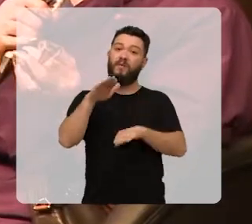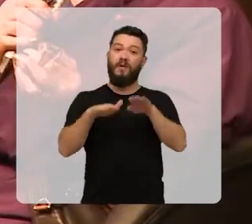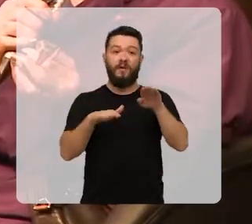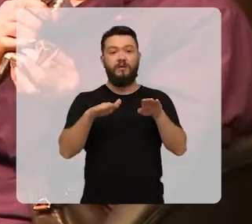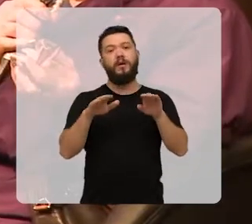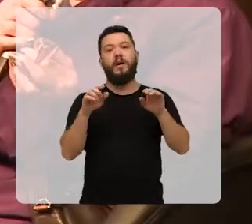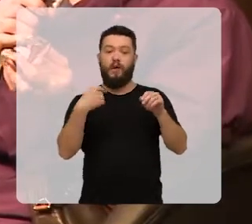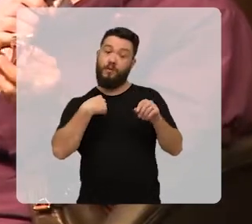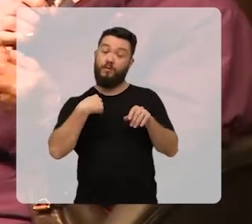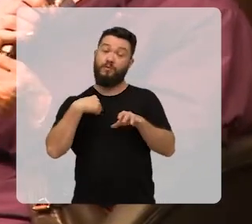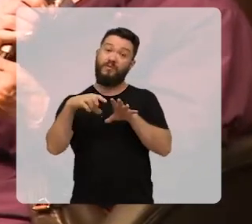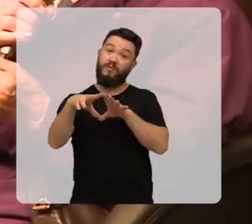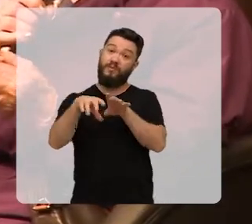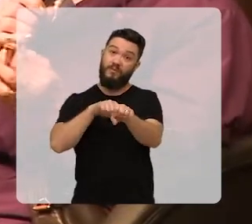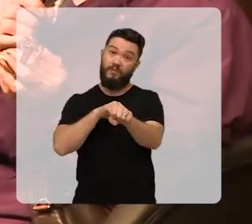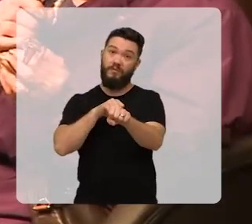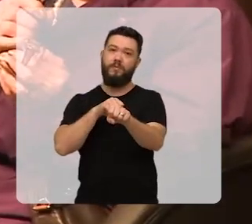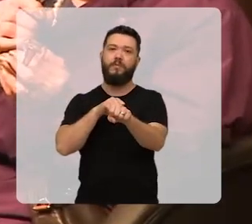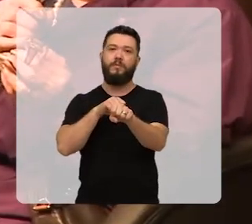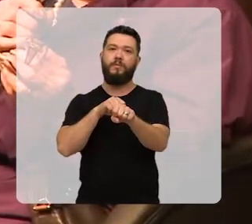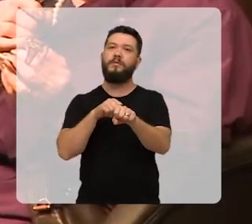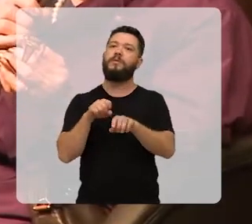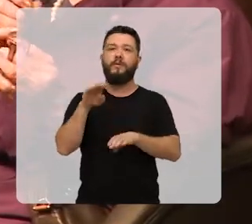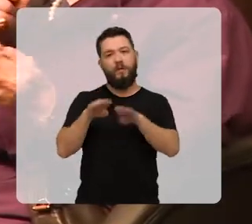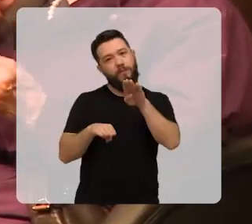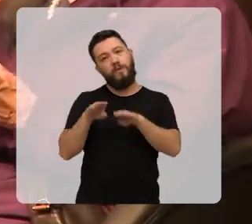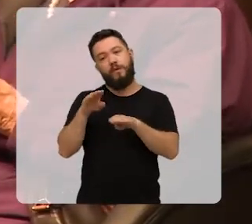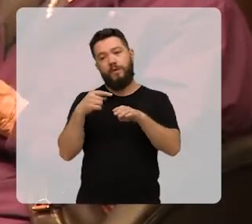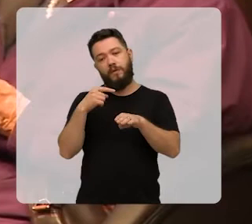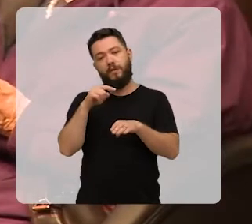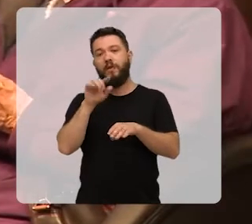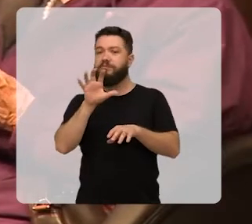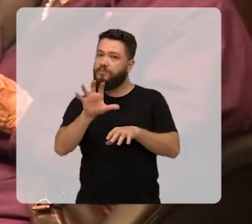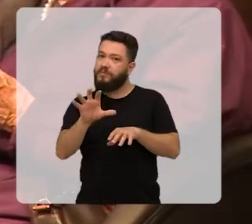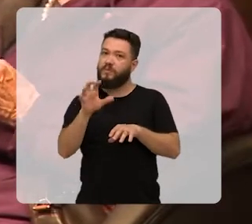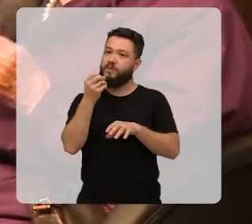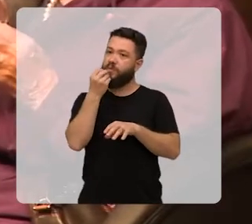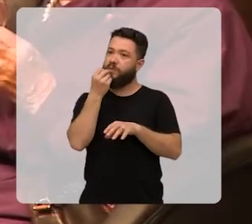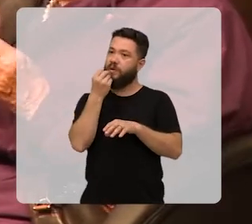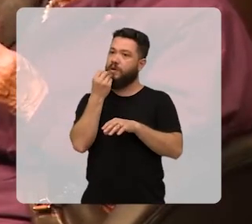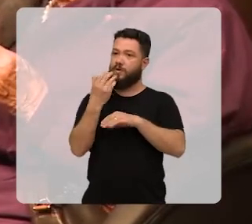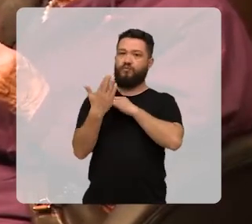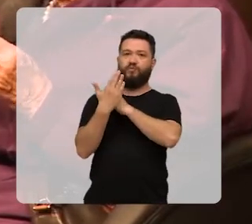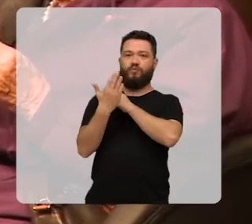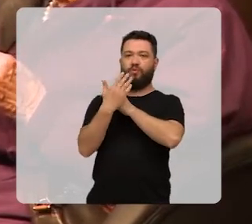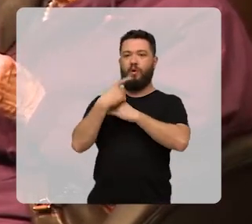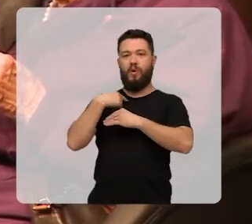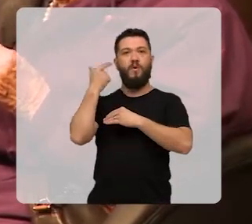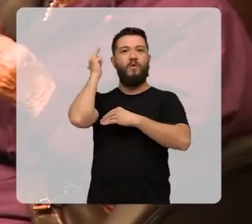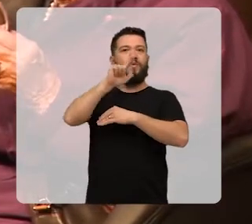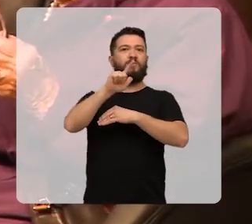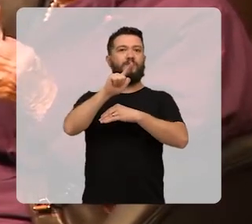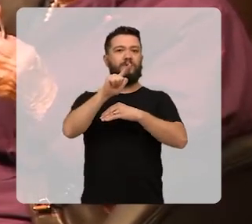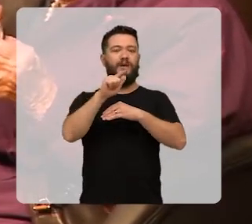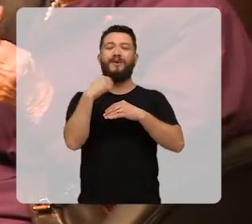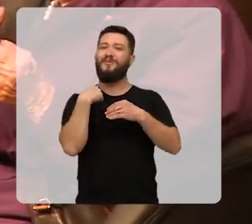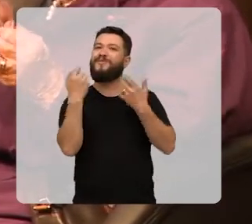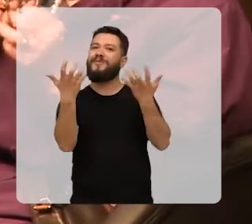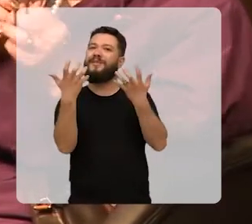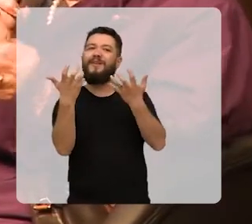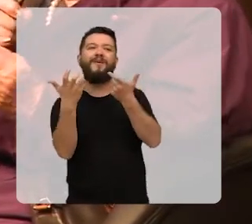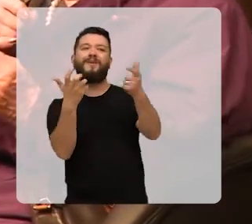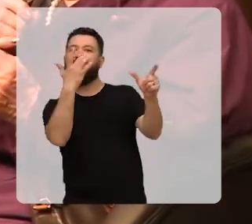formada que talvez é a diferença gostaria que mais fizesse o que eu faço